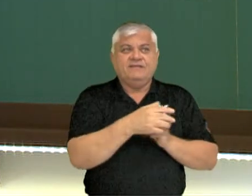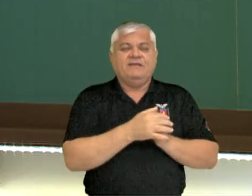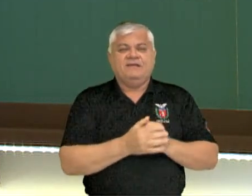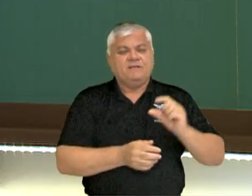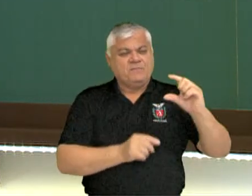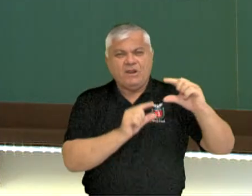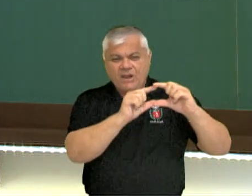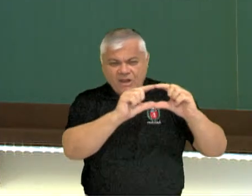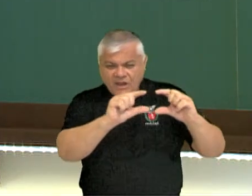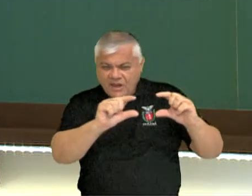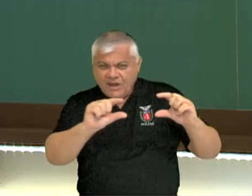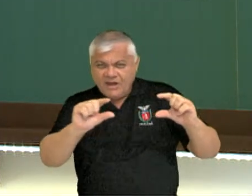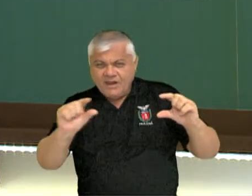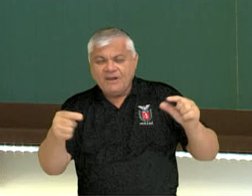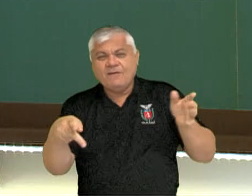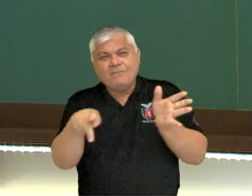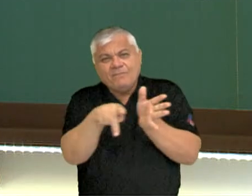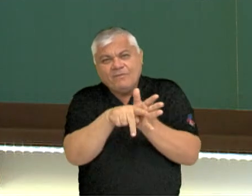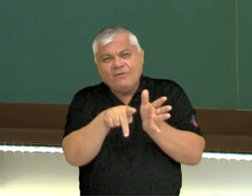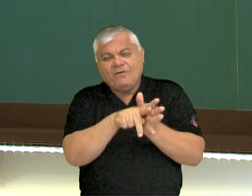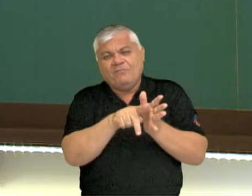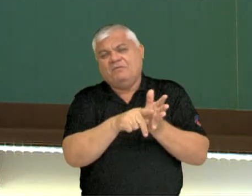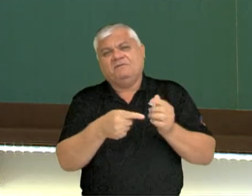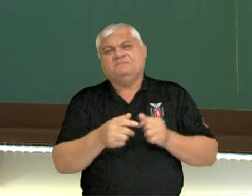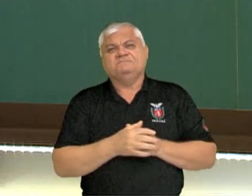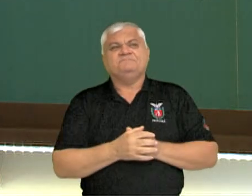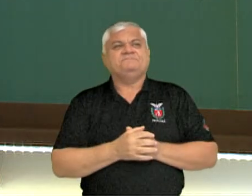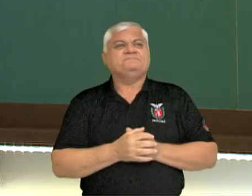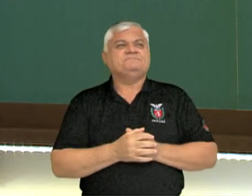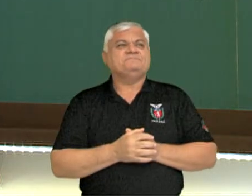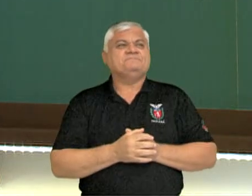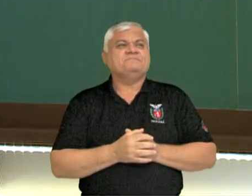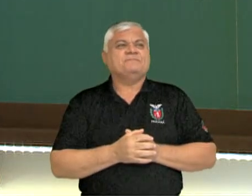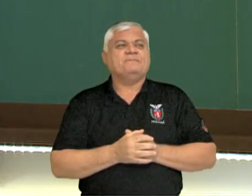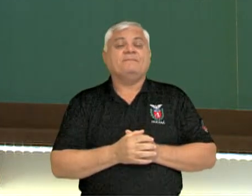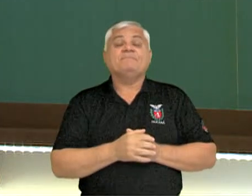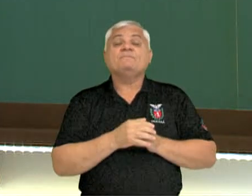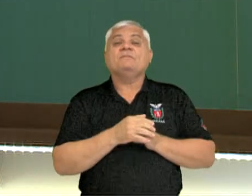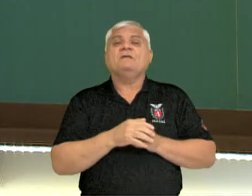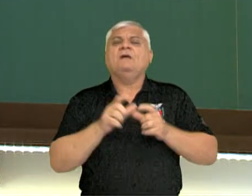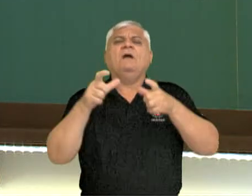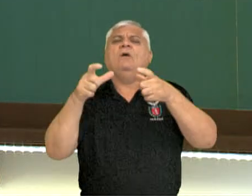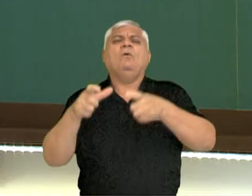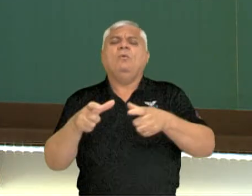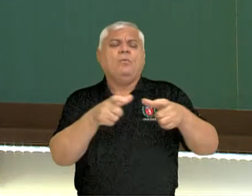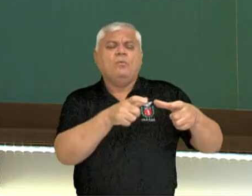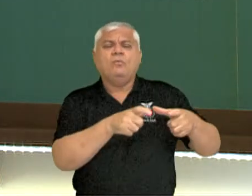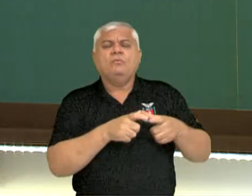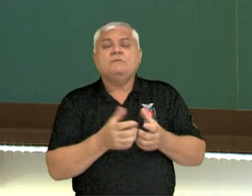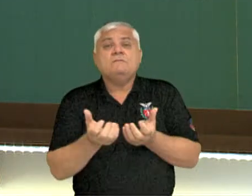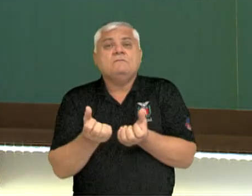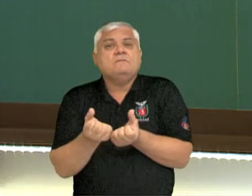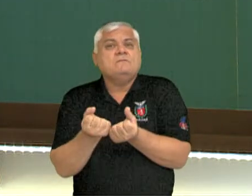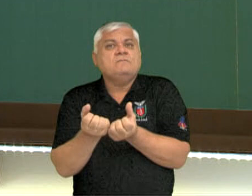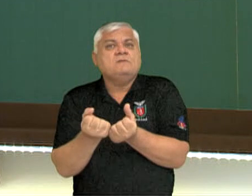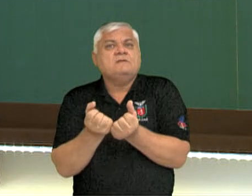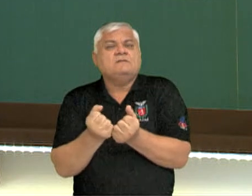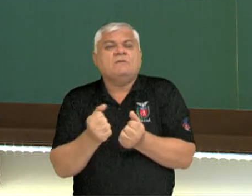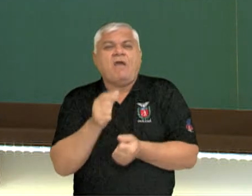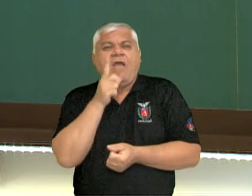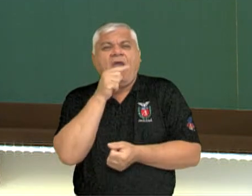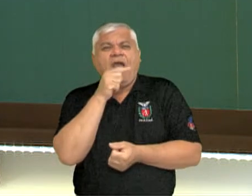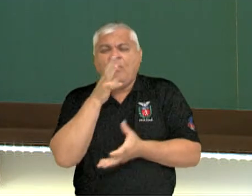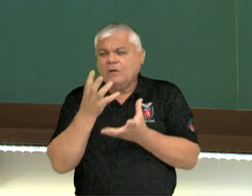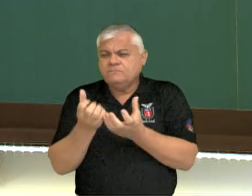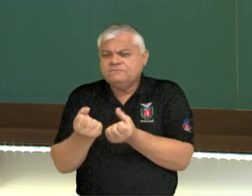pequeno está relacionado com serem avasculares. Elas gostam de viver em locais úmidos, ainda trazendo um